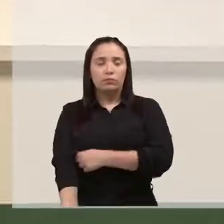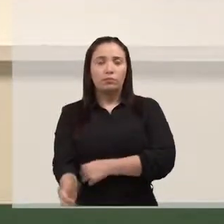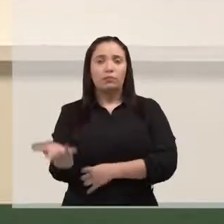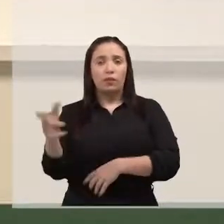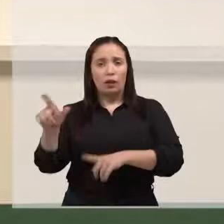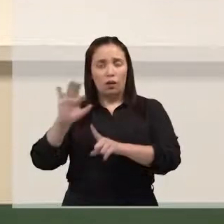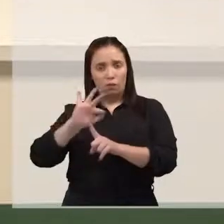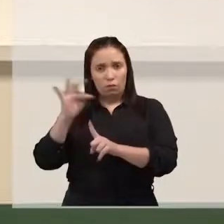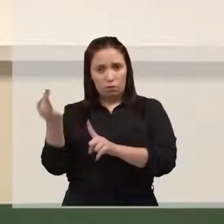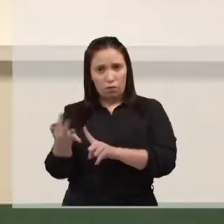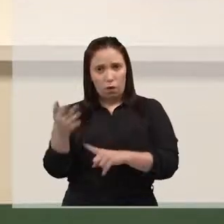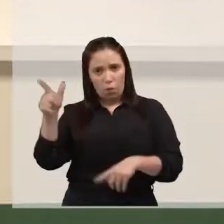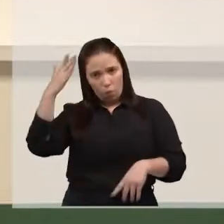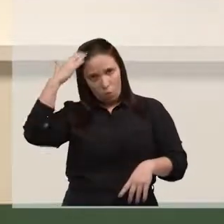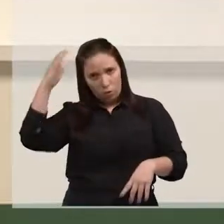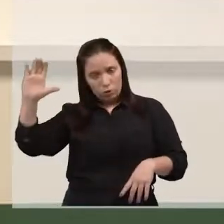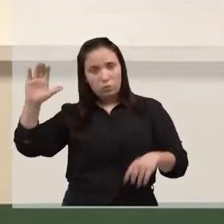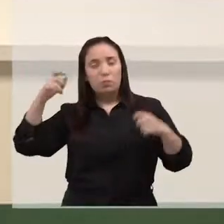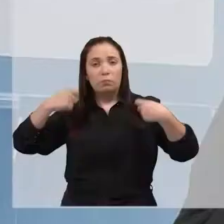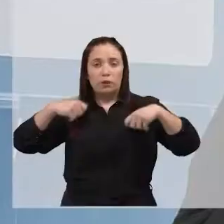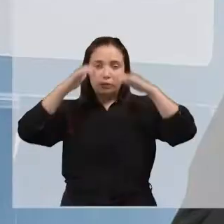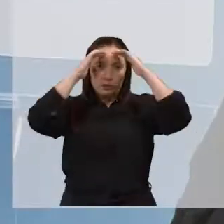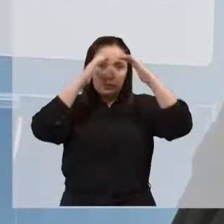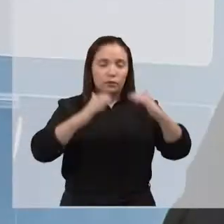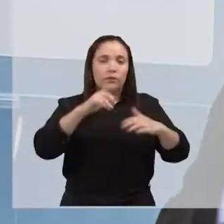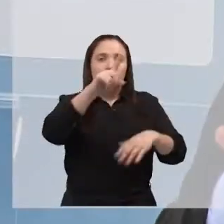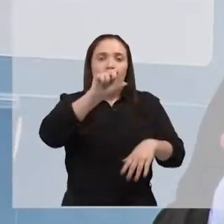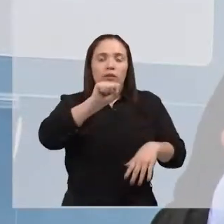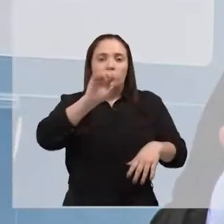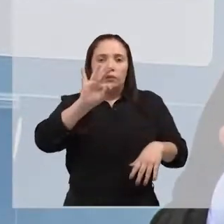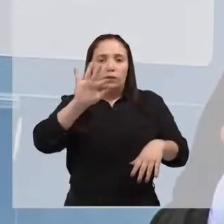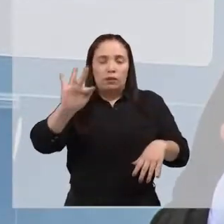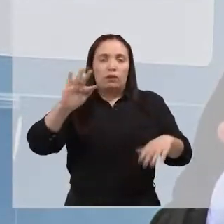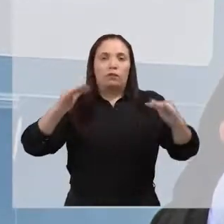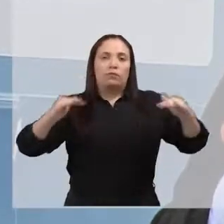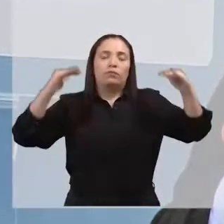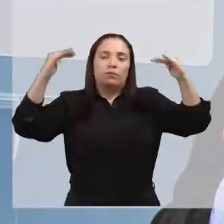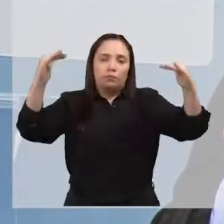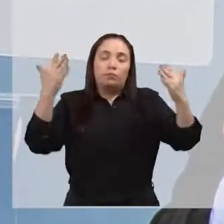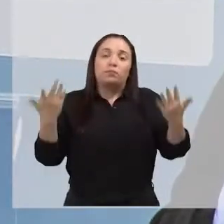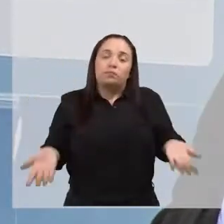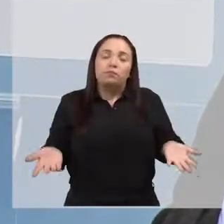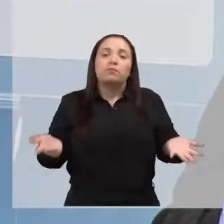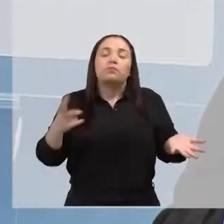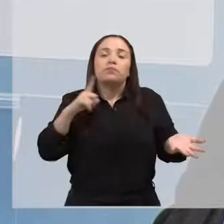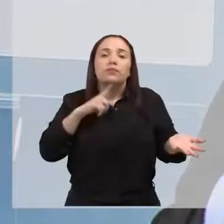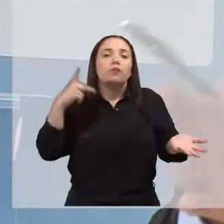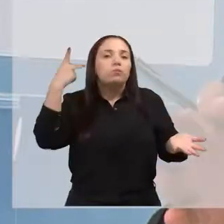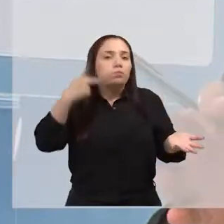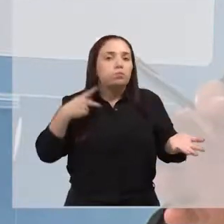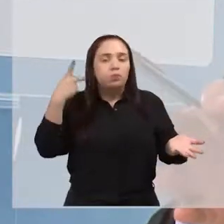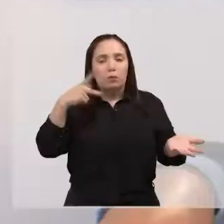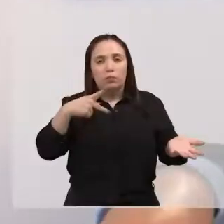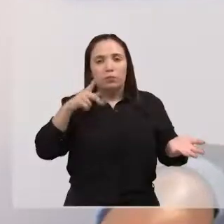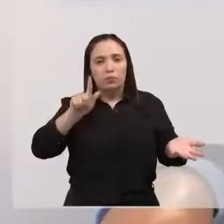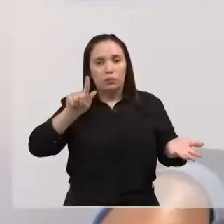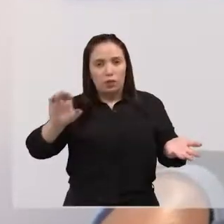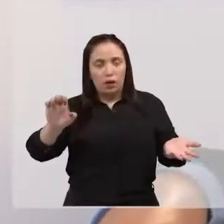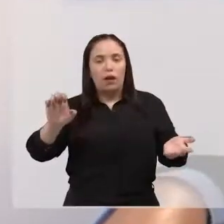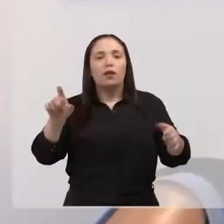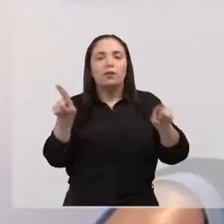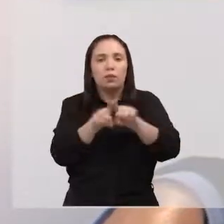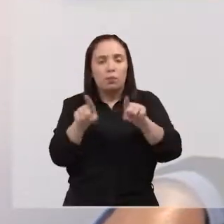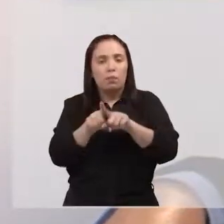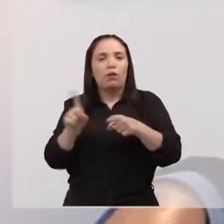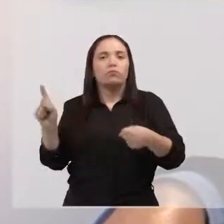Justiça Federal de Curitiba não atendeu a decisão do Supremo Tribunal Federal, aí virou brega. E a Procuradoria-Geral da República apoia a medida do Moro? Aí virou